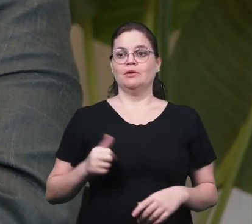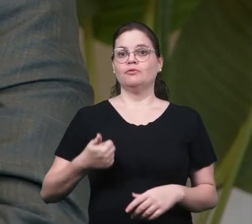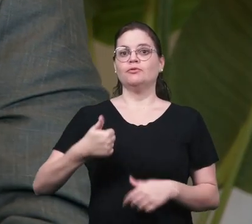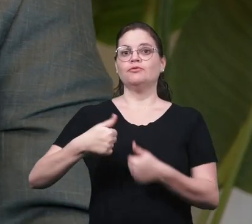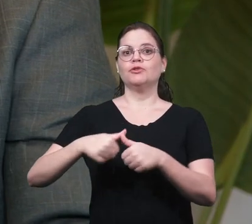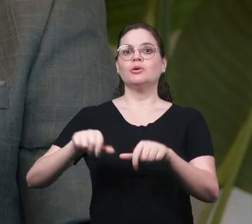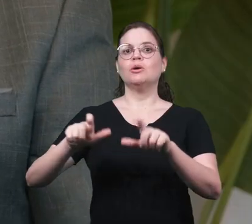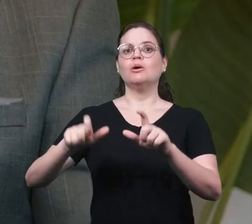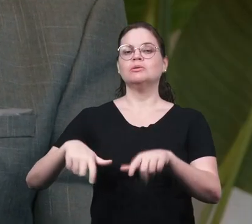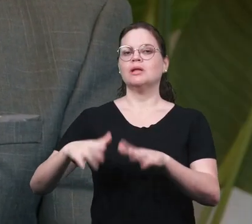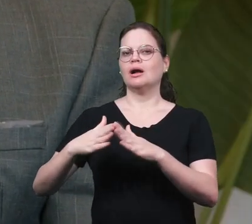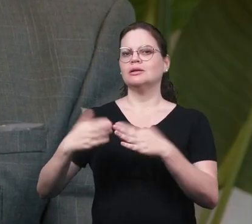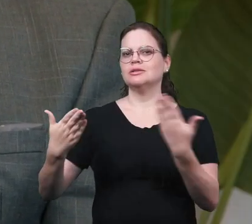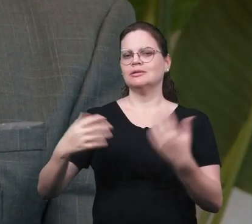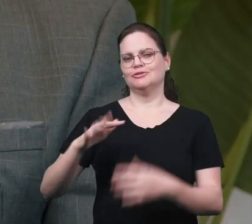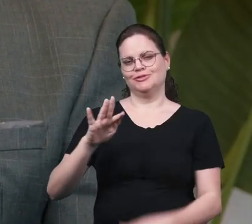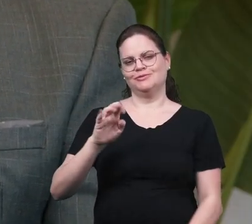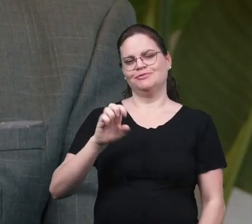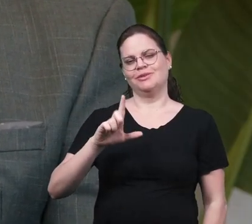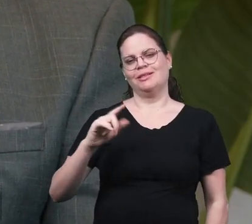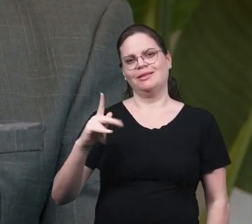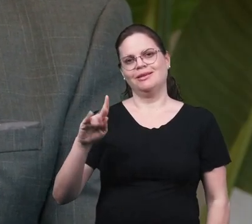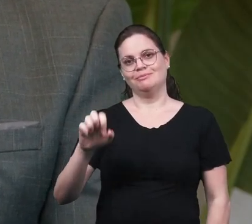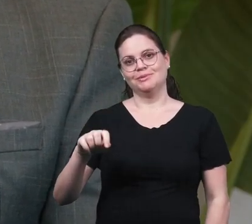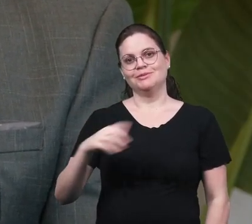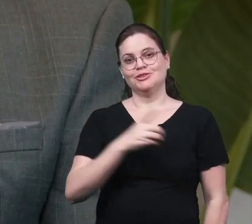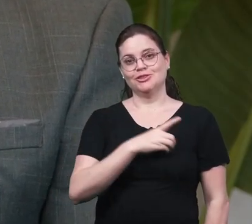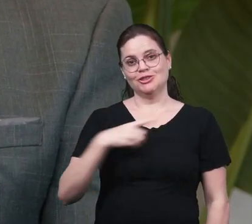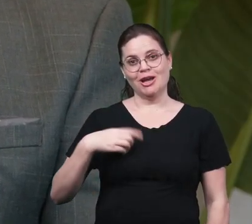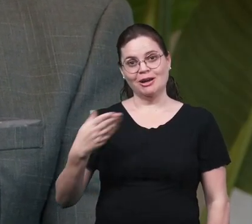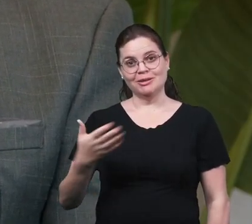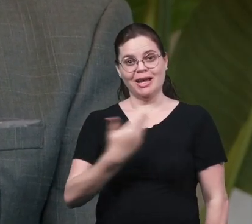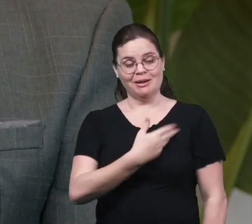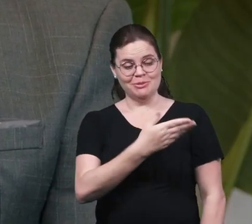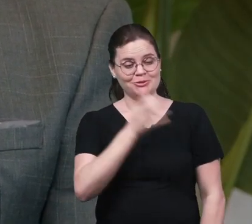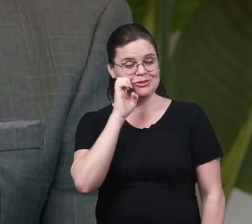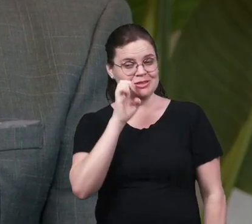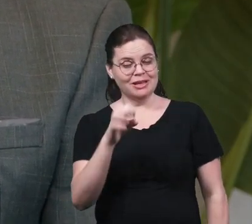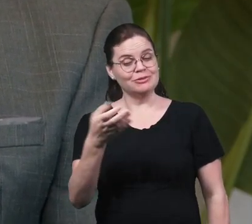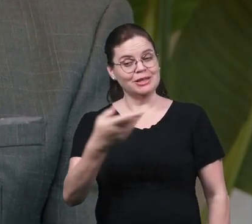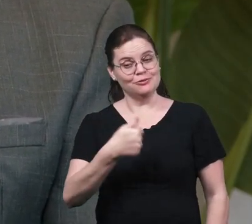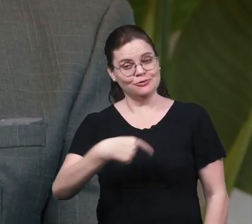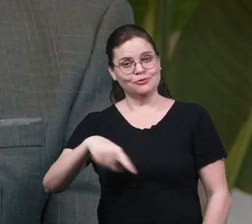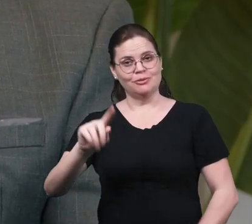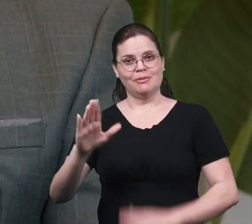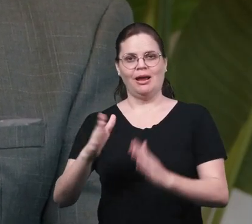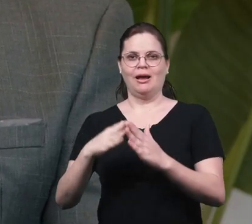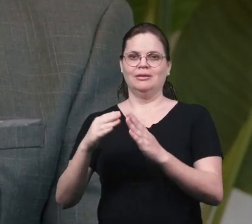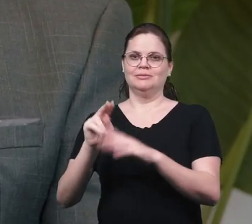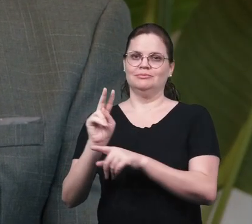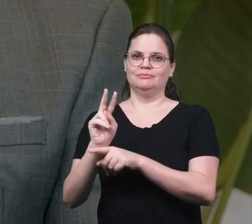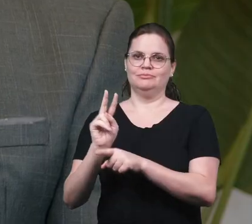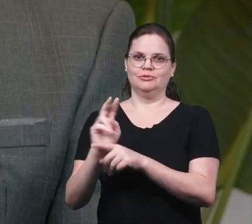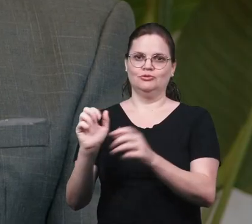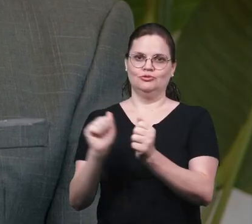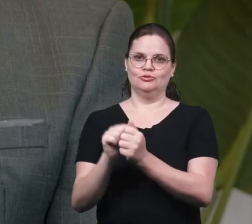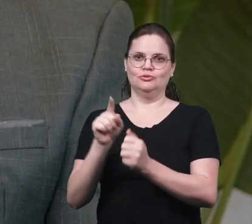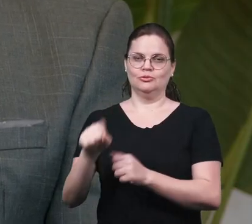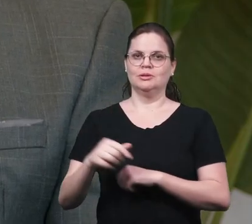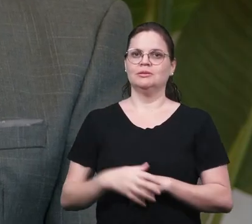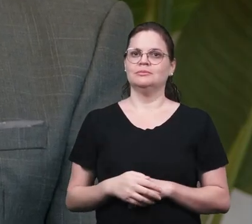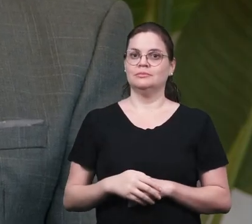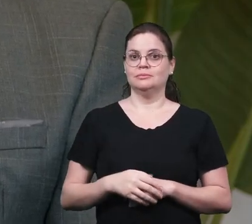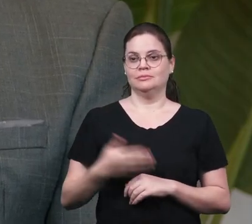quem? Agora de Filipe, o diácono Filipe, o evangelista, que a palavra cita,